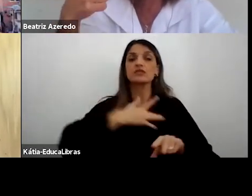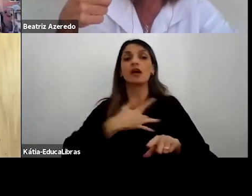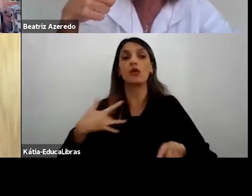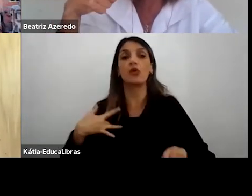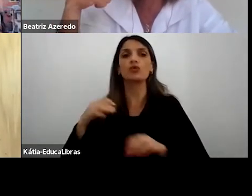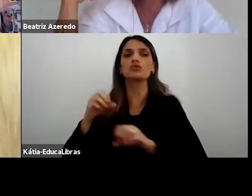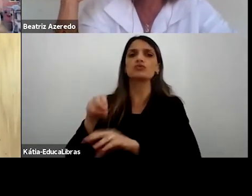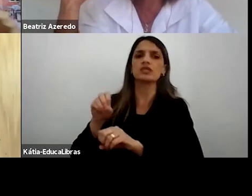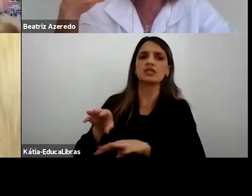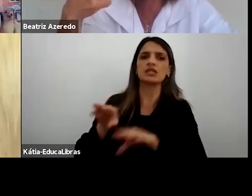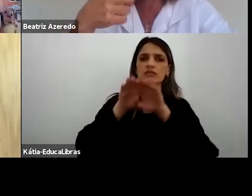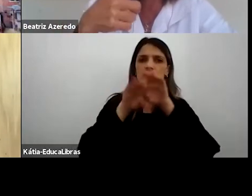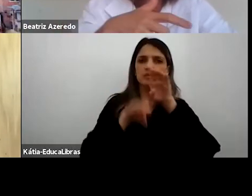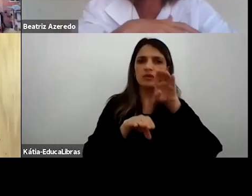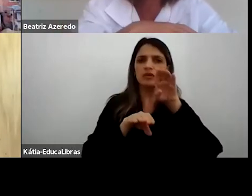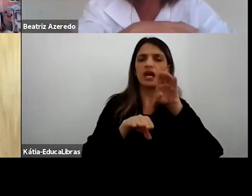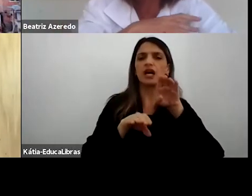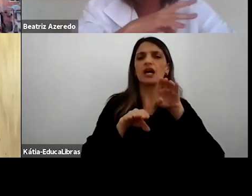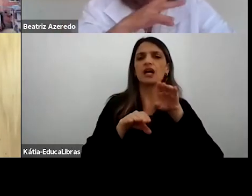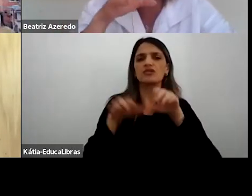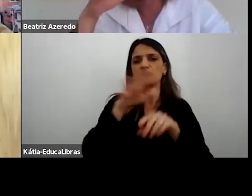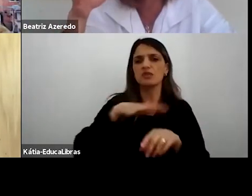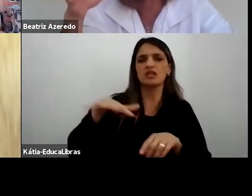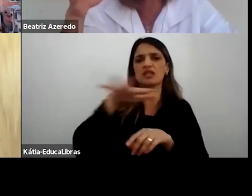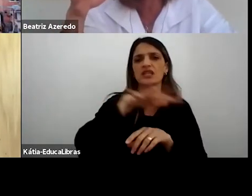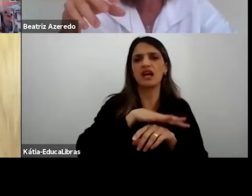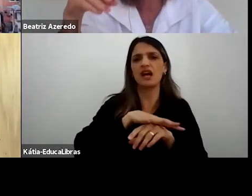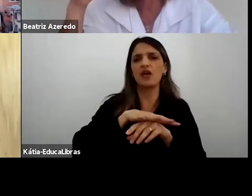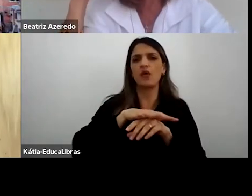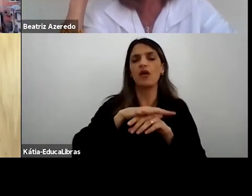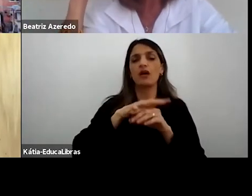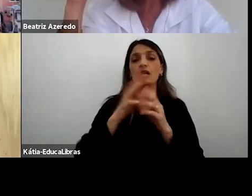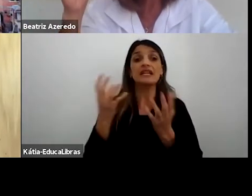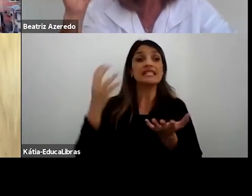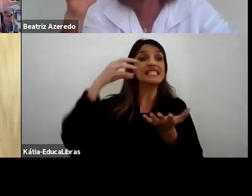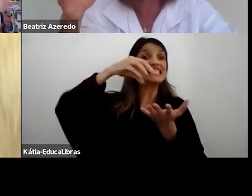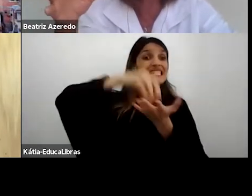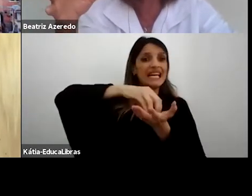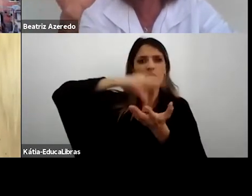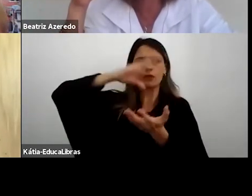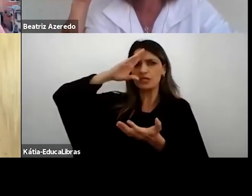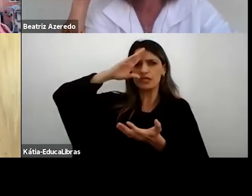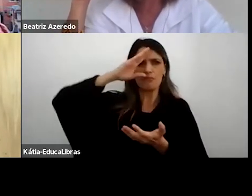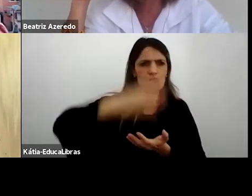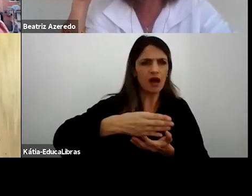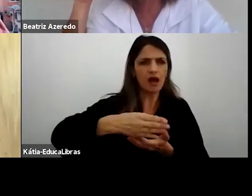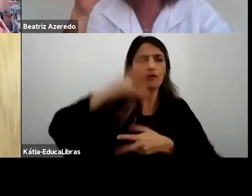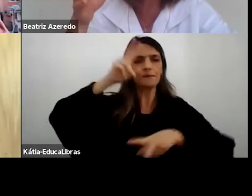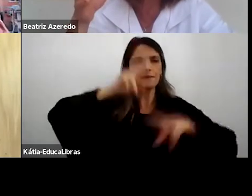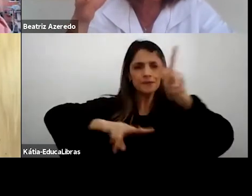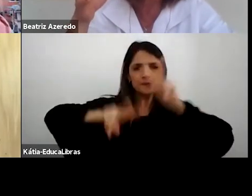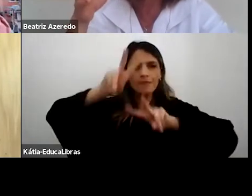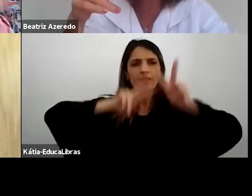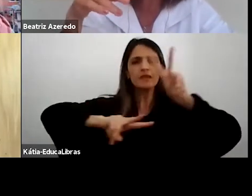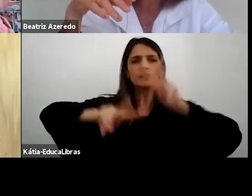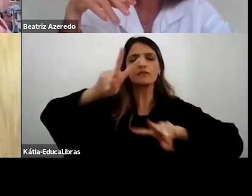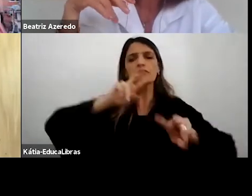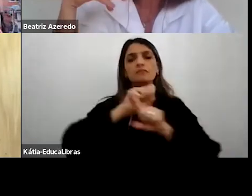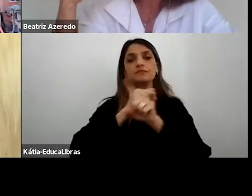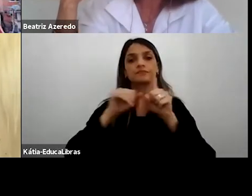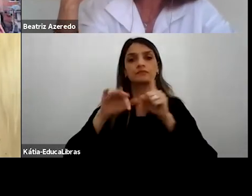de desigualdade, da questão ambiental, são indicadores centrais e que têm a visibilidade para a